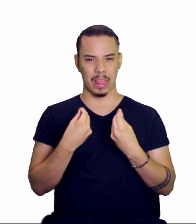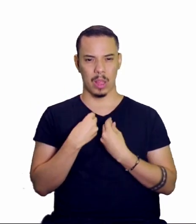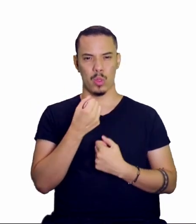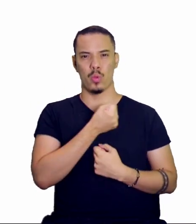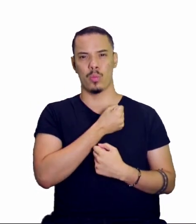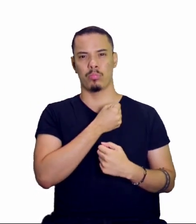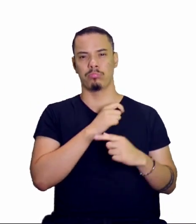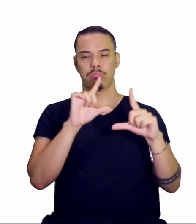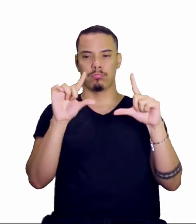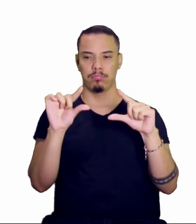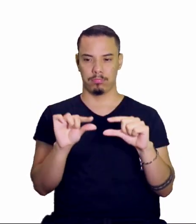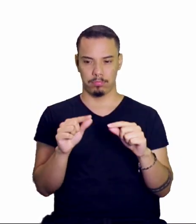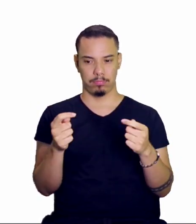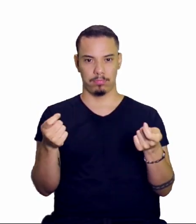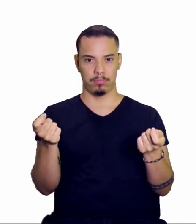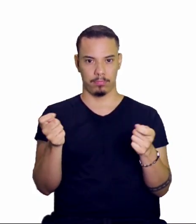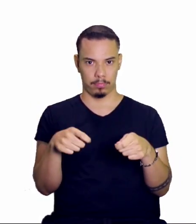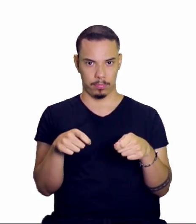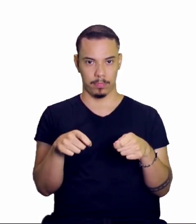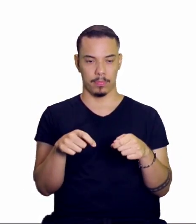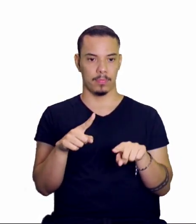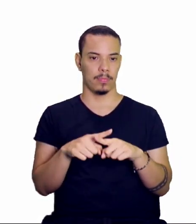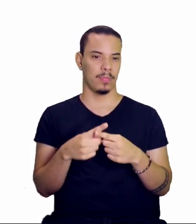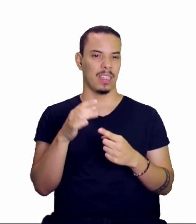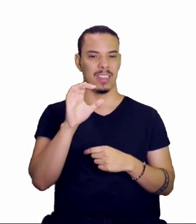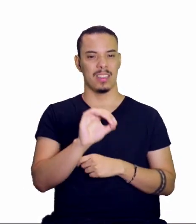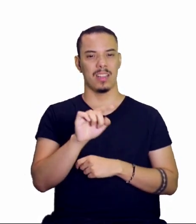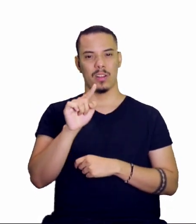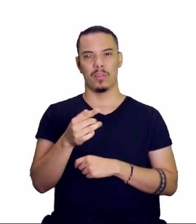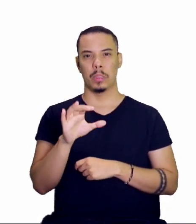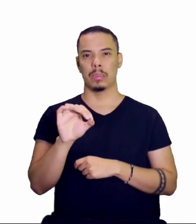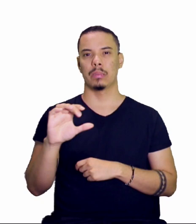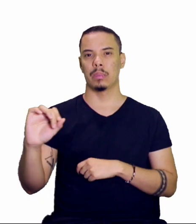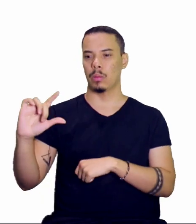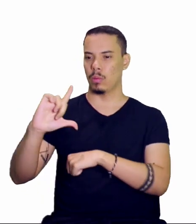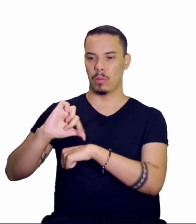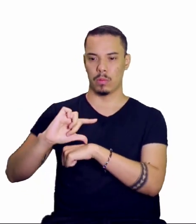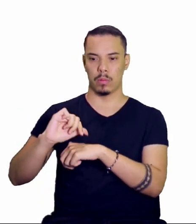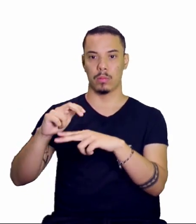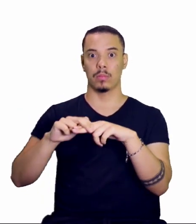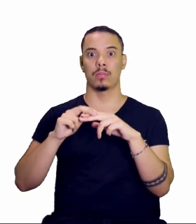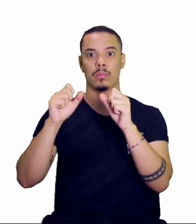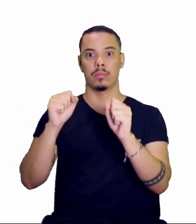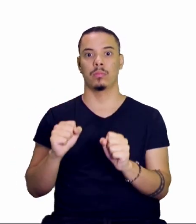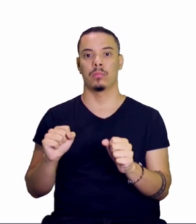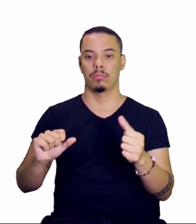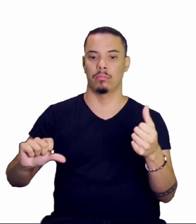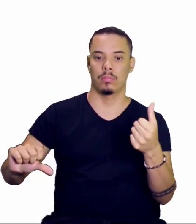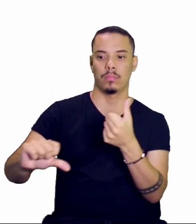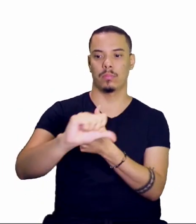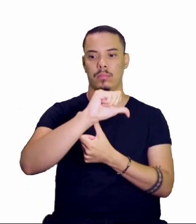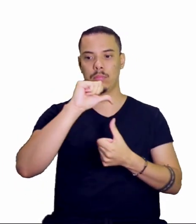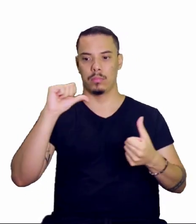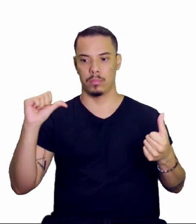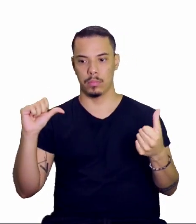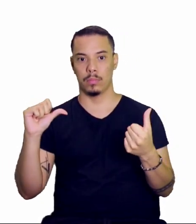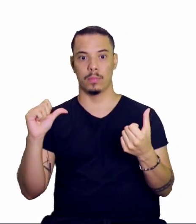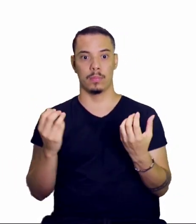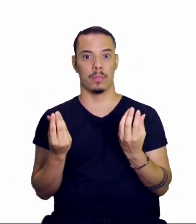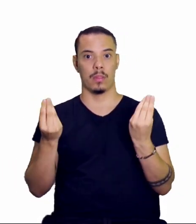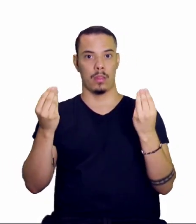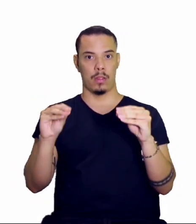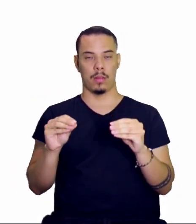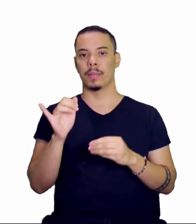aí? Dependendo, né? Se for 5 segundos, vai dar 0,0 horas. É por isso que a gente pode transformar isso dali, colocar ali, ó, que nem está